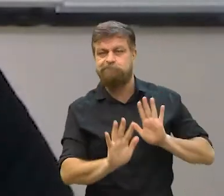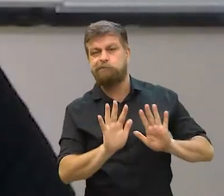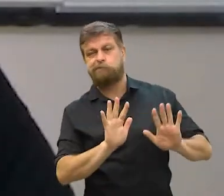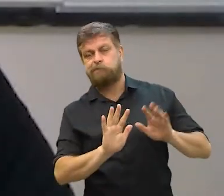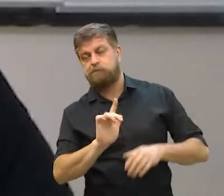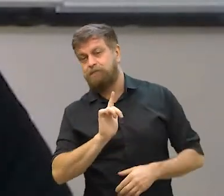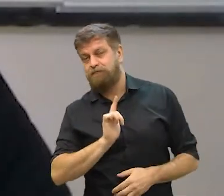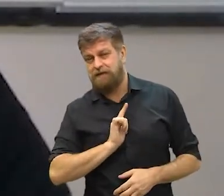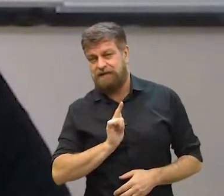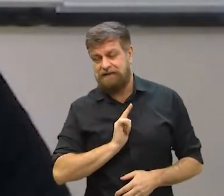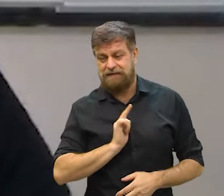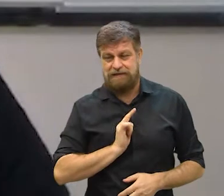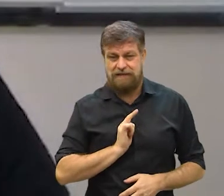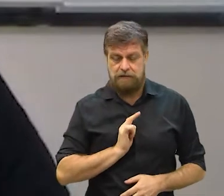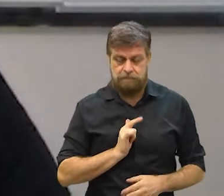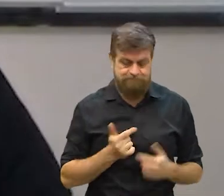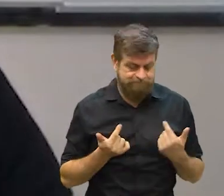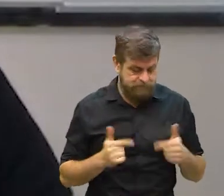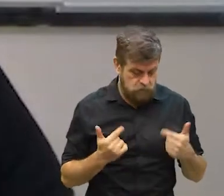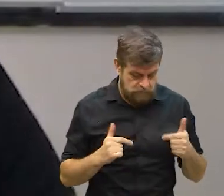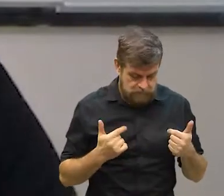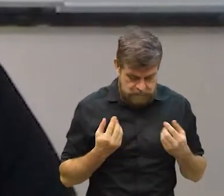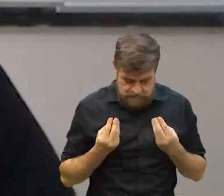certa. Não existe